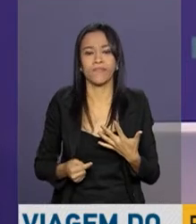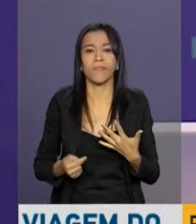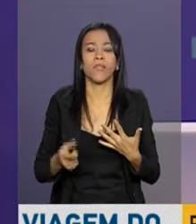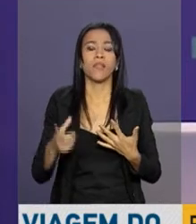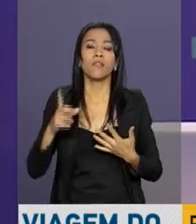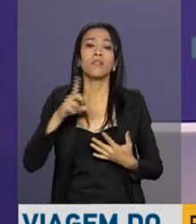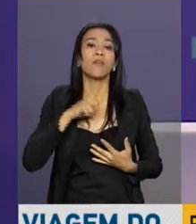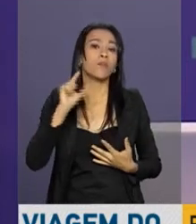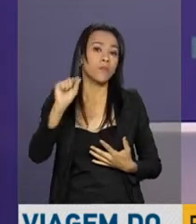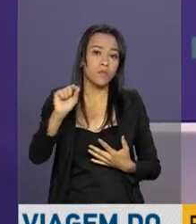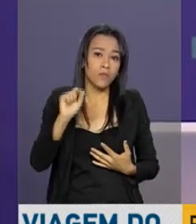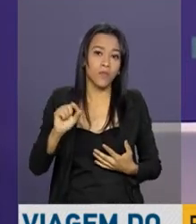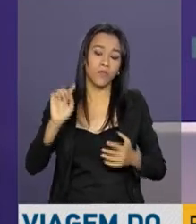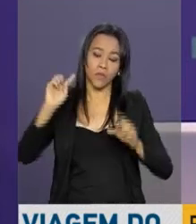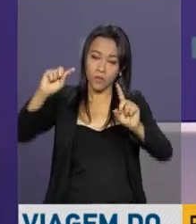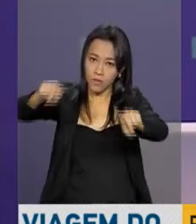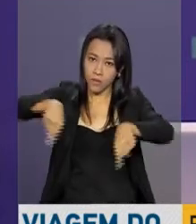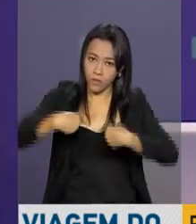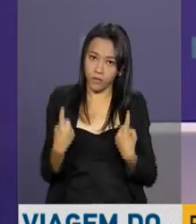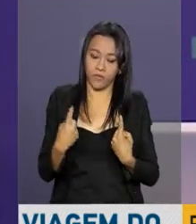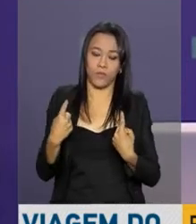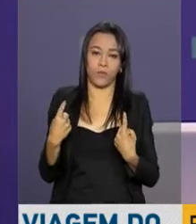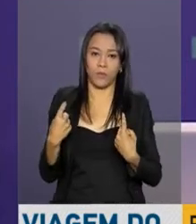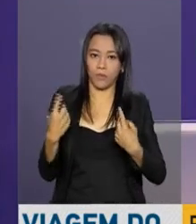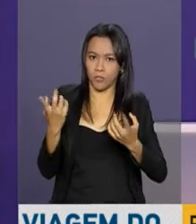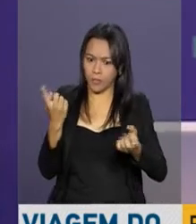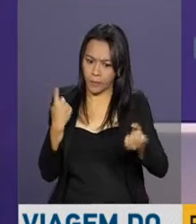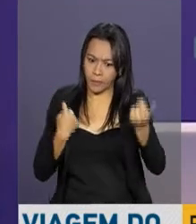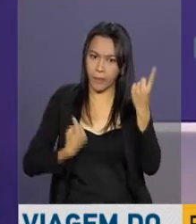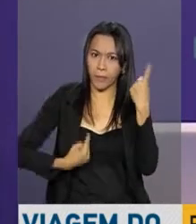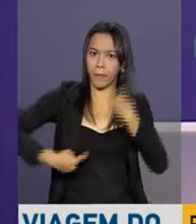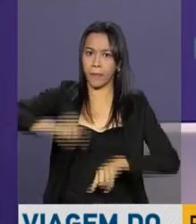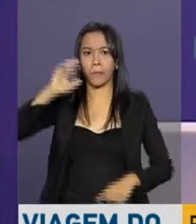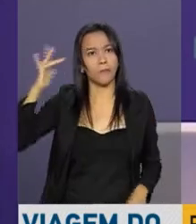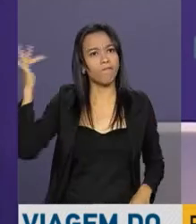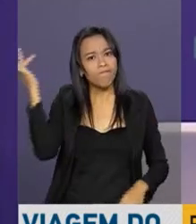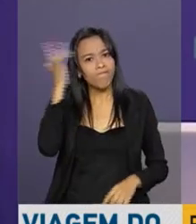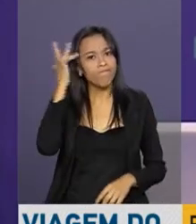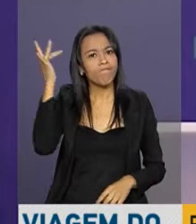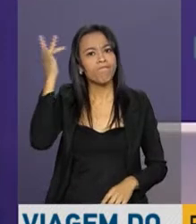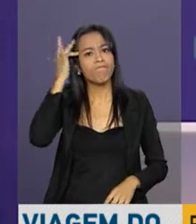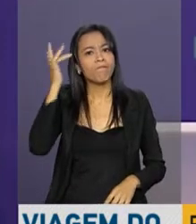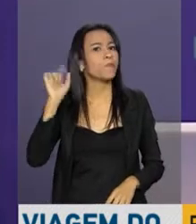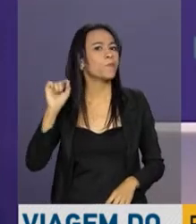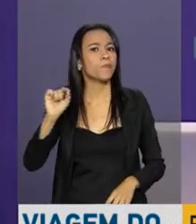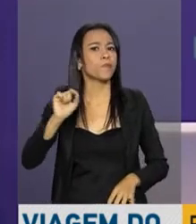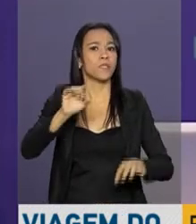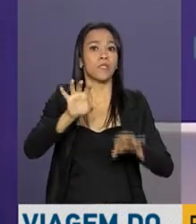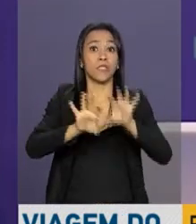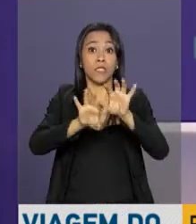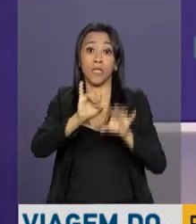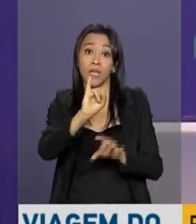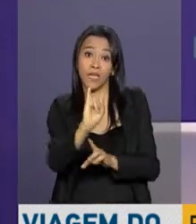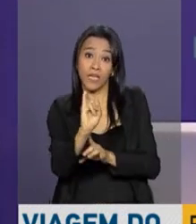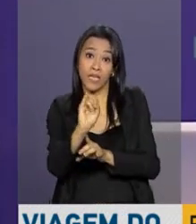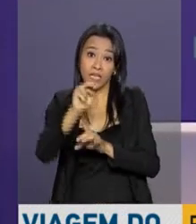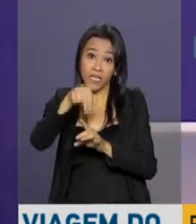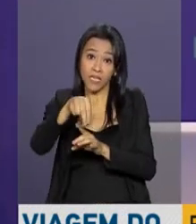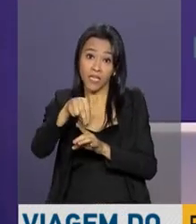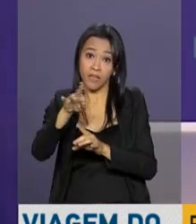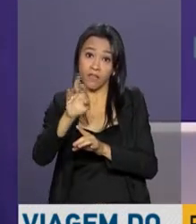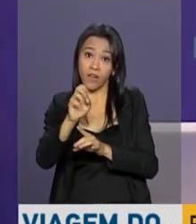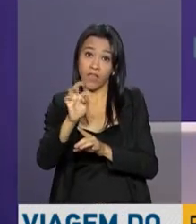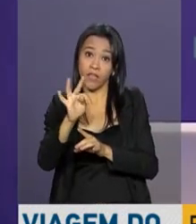sobretudo, o desafio de dar um salto de qualidade em nossa infraestrutura. E